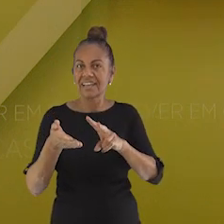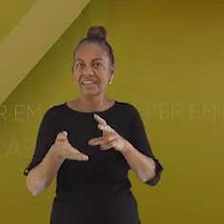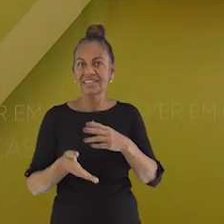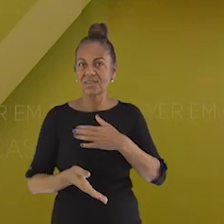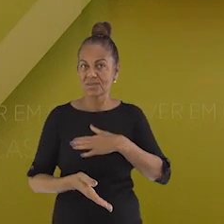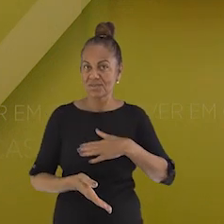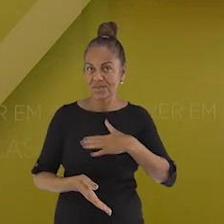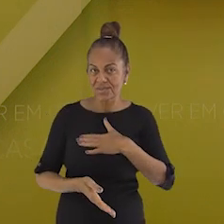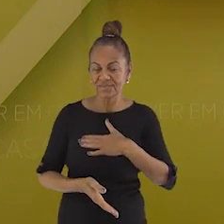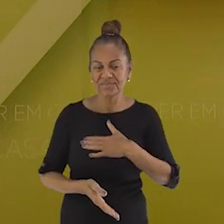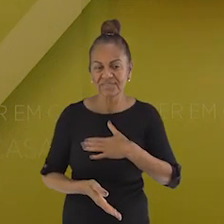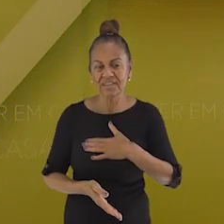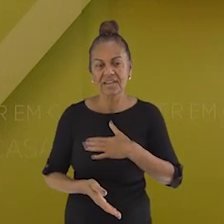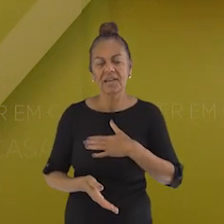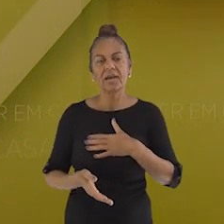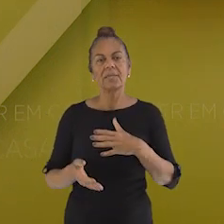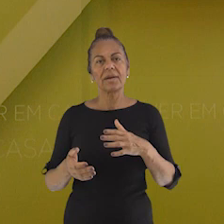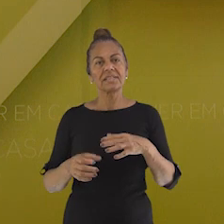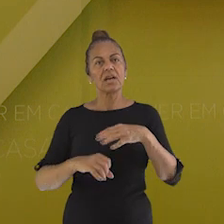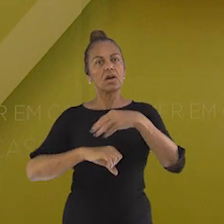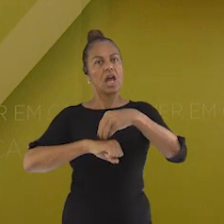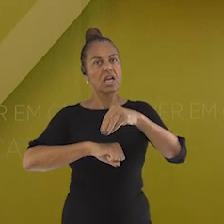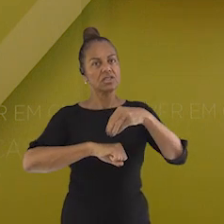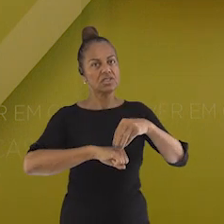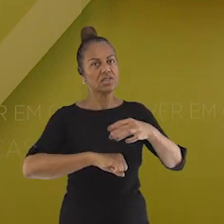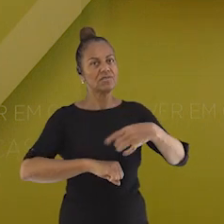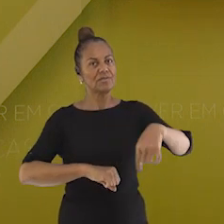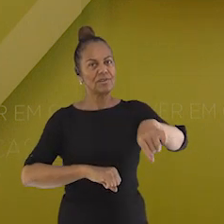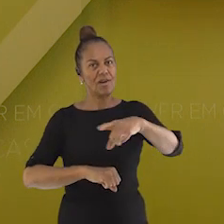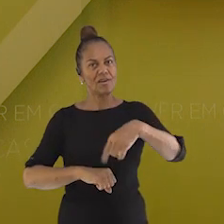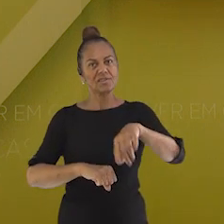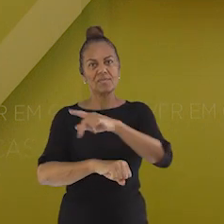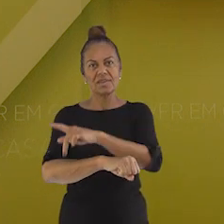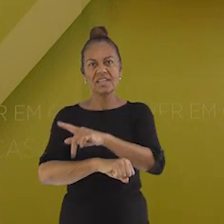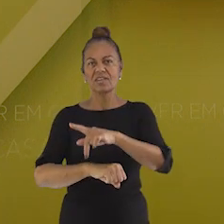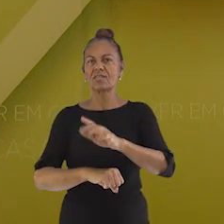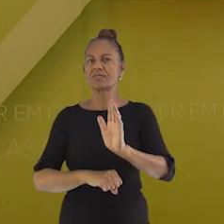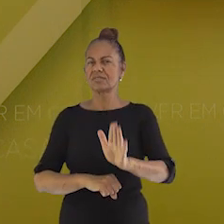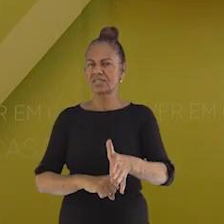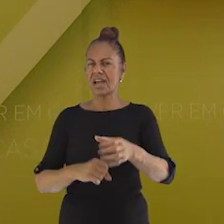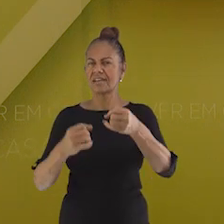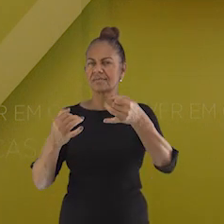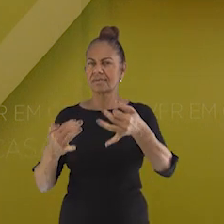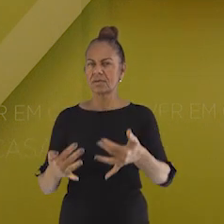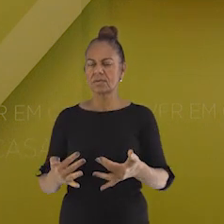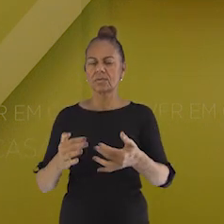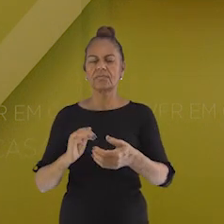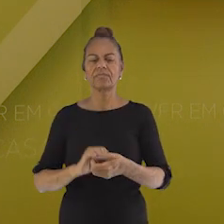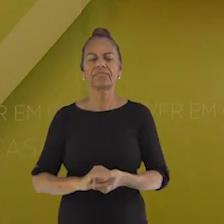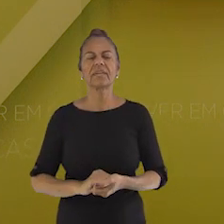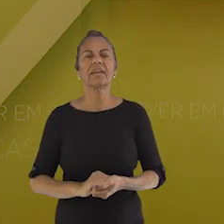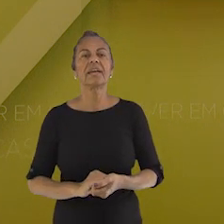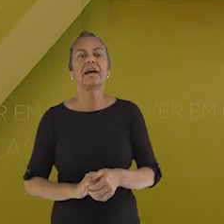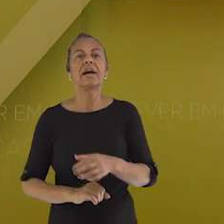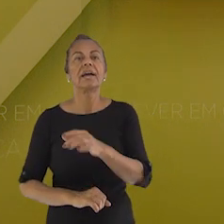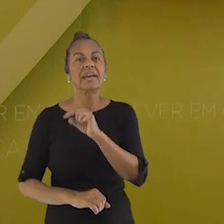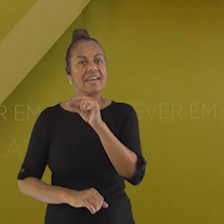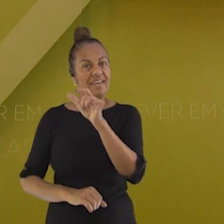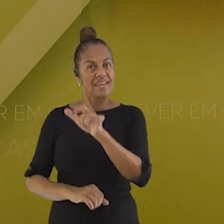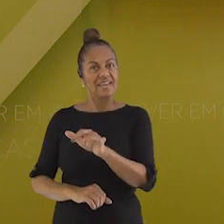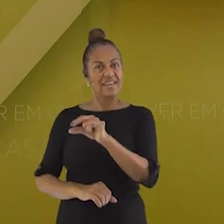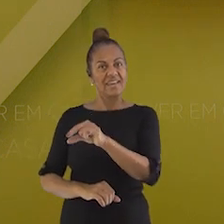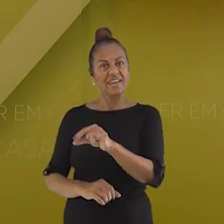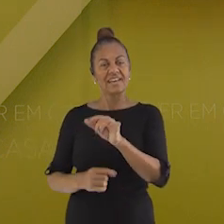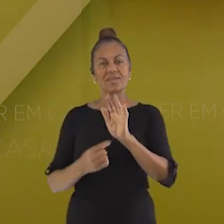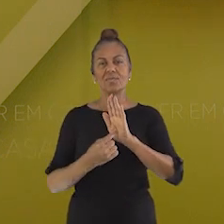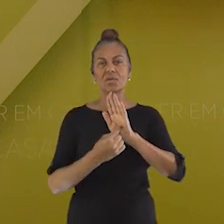não se preocupe que vou ilustrar a dica dada pelo nosso querido pedagogo. Observe, o Roberto